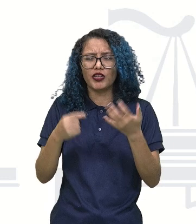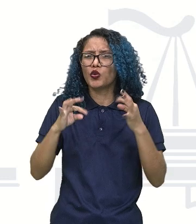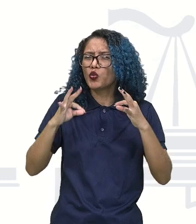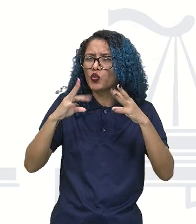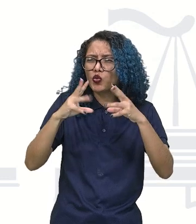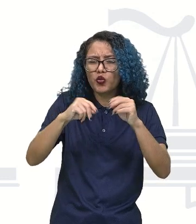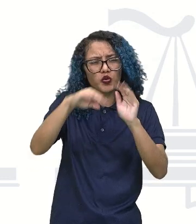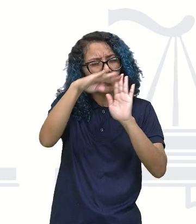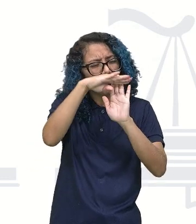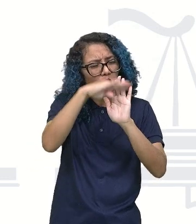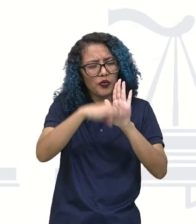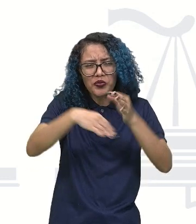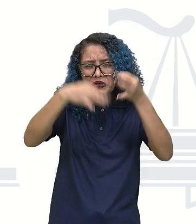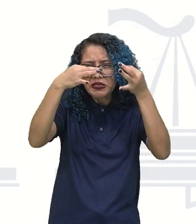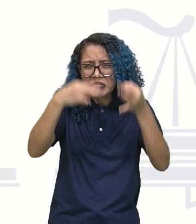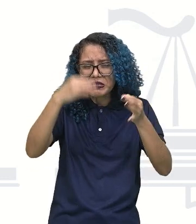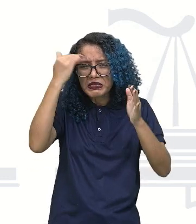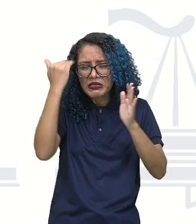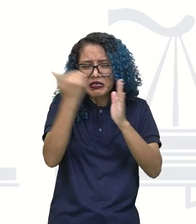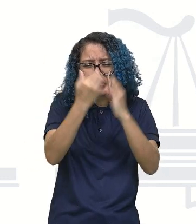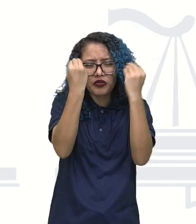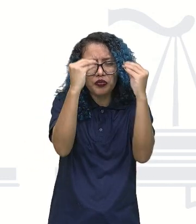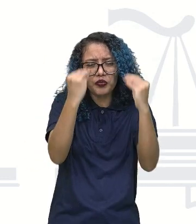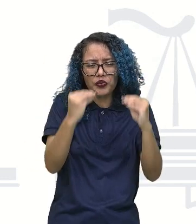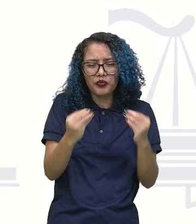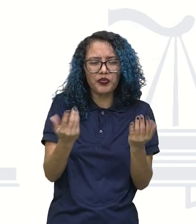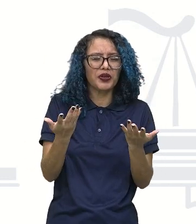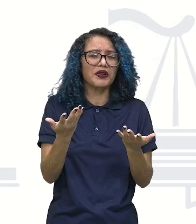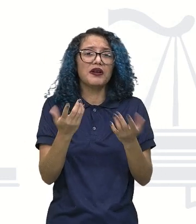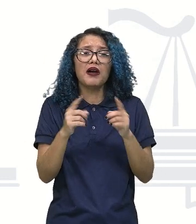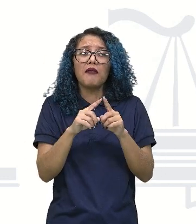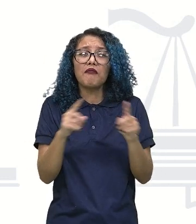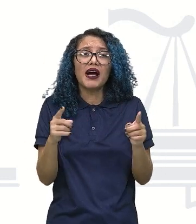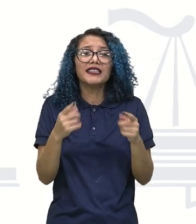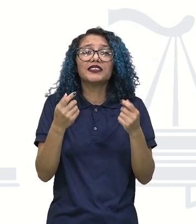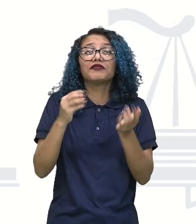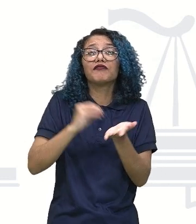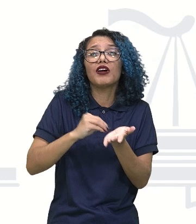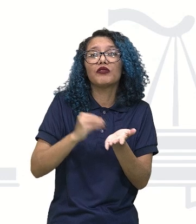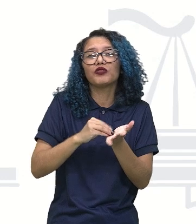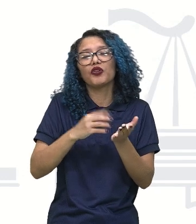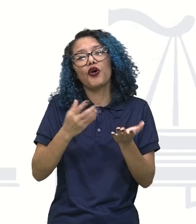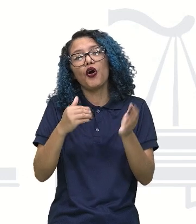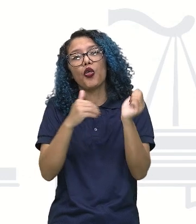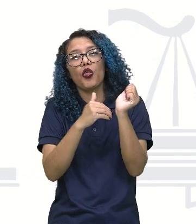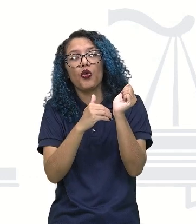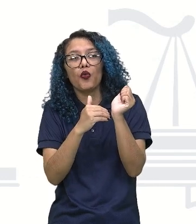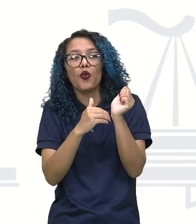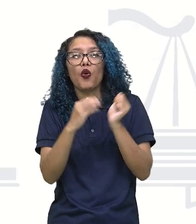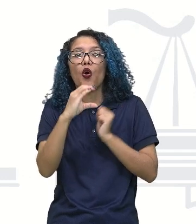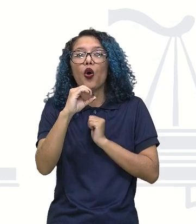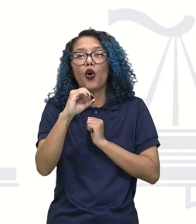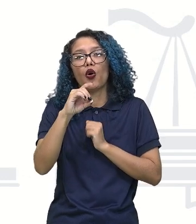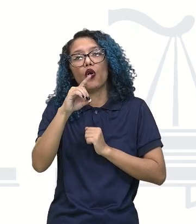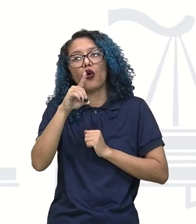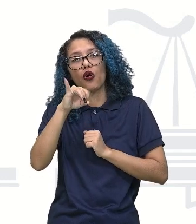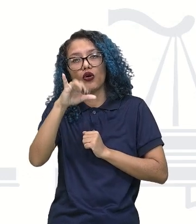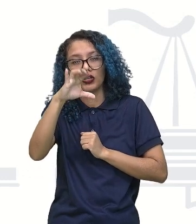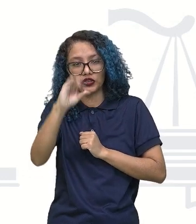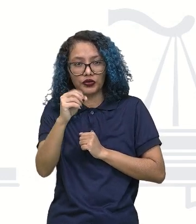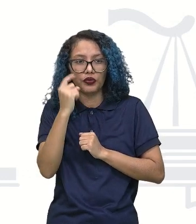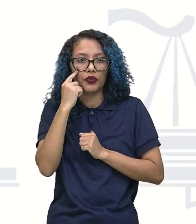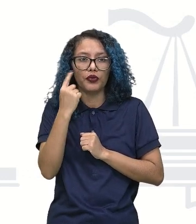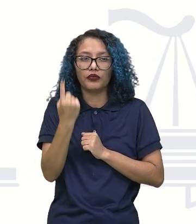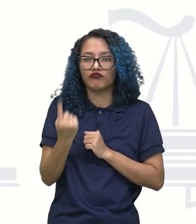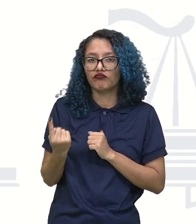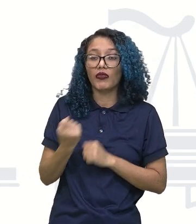portal está com problema, ou a internet não porque ele esqueceu de colocar esse código, né, Keila? Isso, o código que a professora Socorro diz é